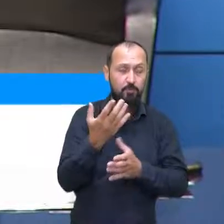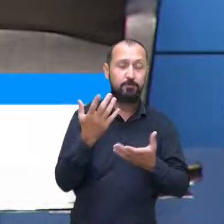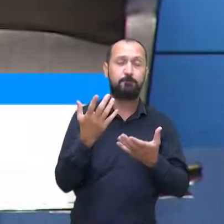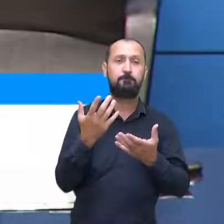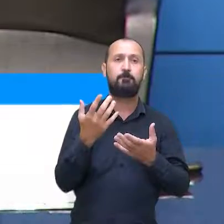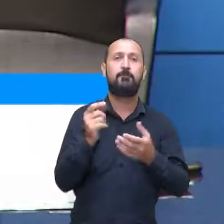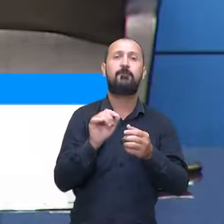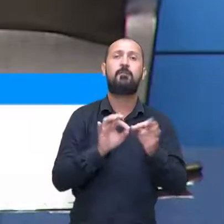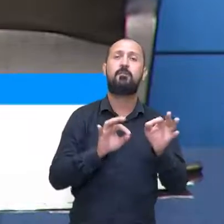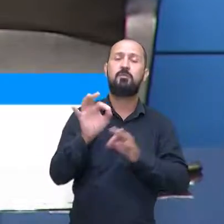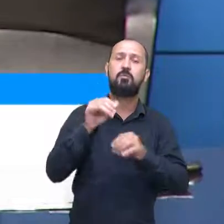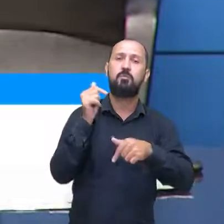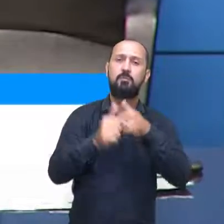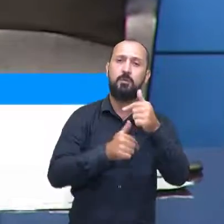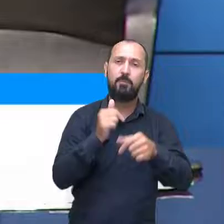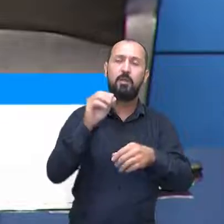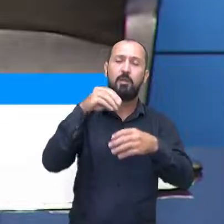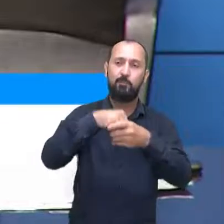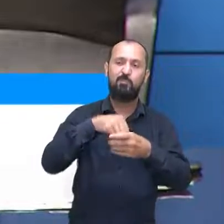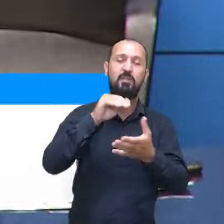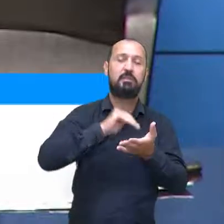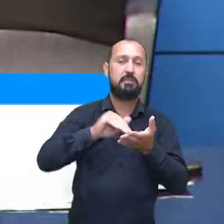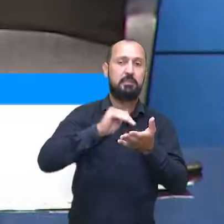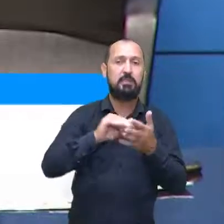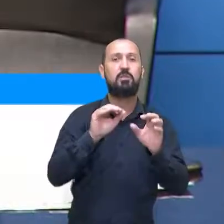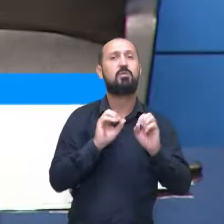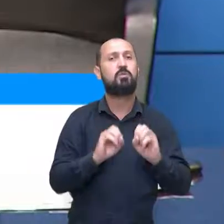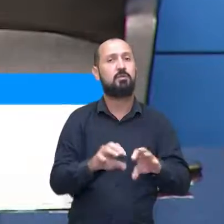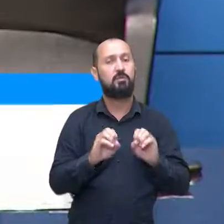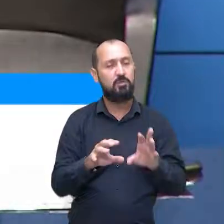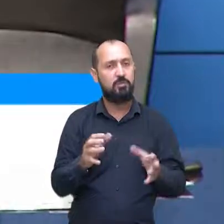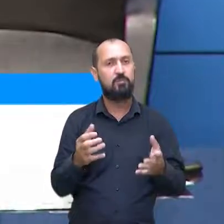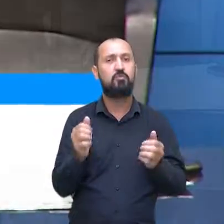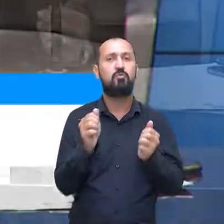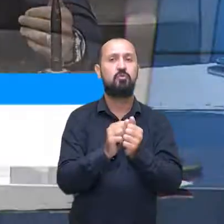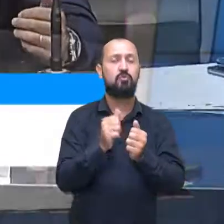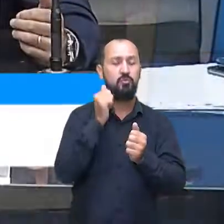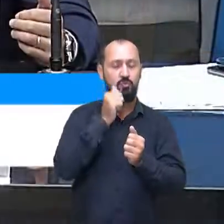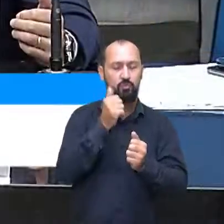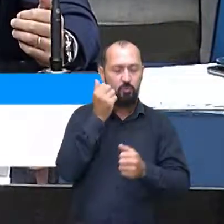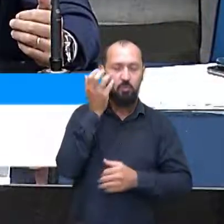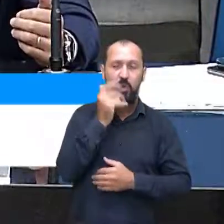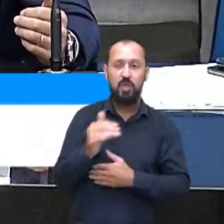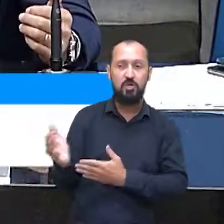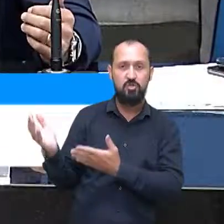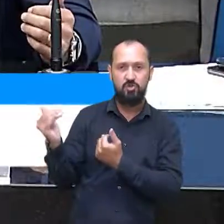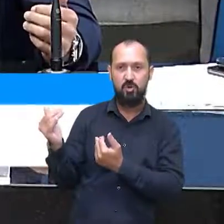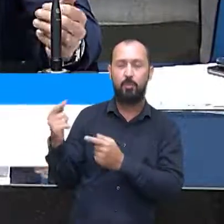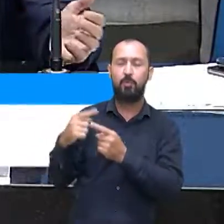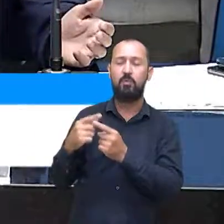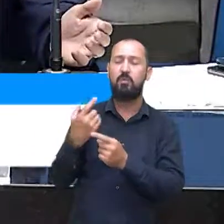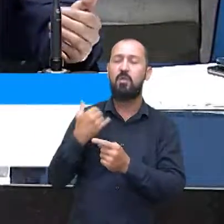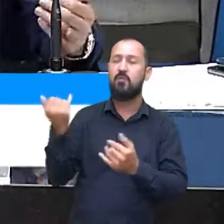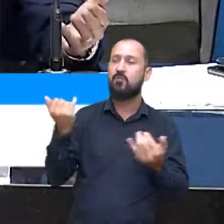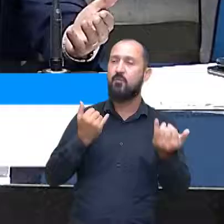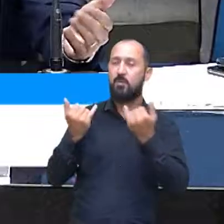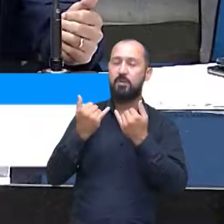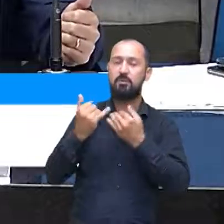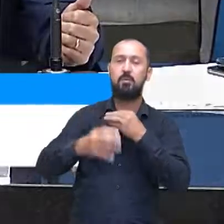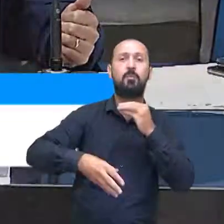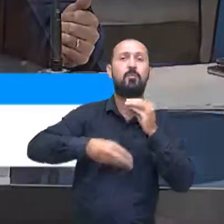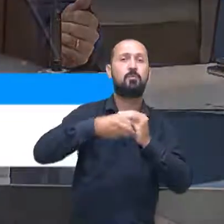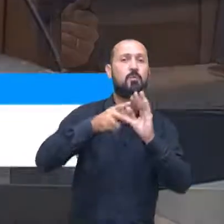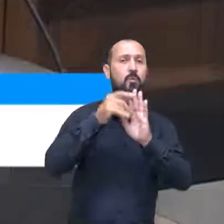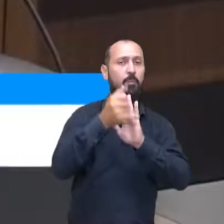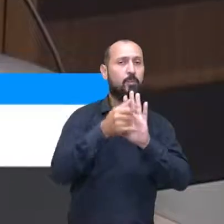autoria, para que a gente possa fazer um trabalho, inclusive, na Secretaria de Educação, com as nossas adolescentes, porque nós, eu tenho dados